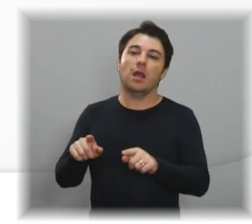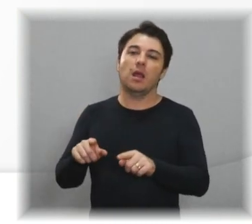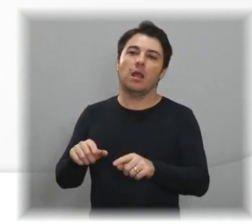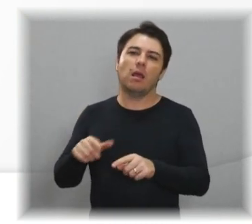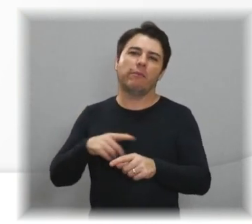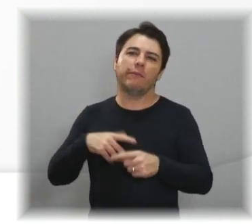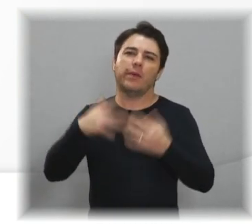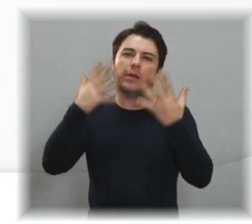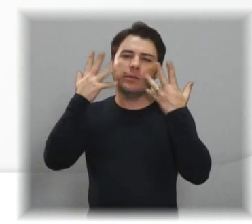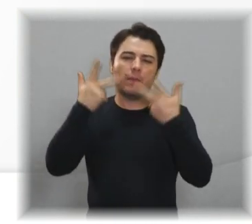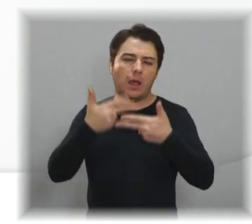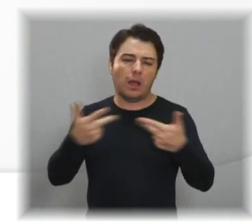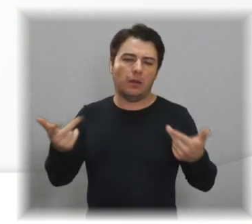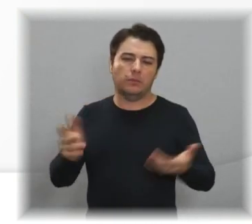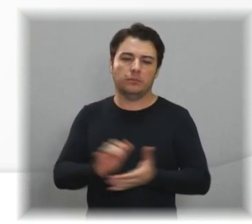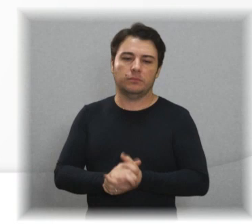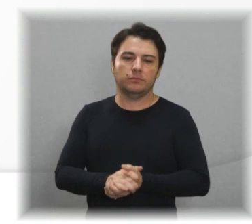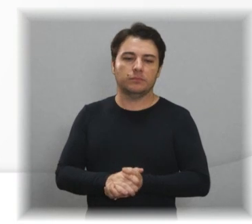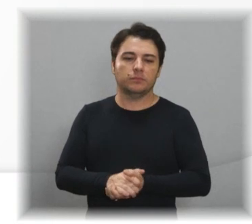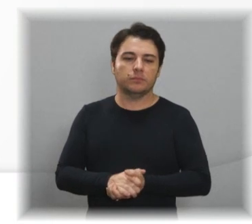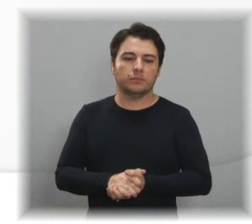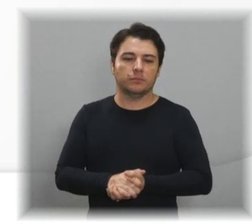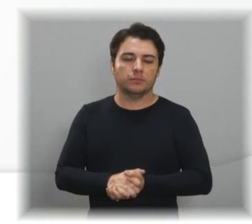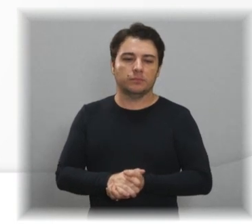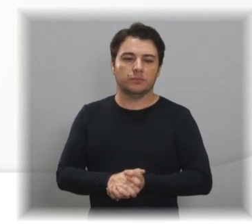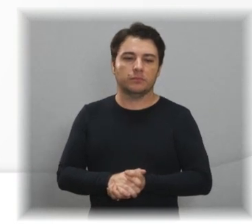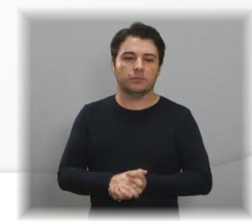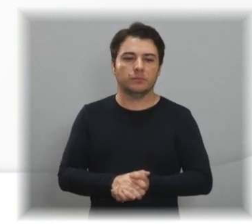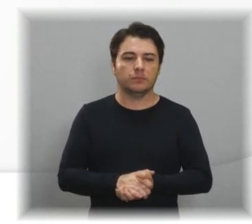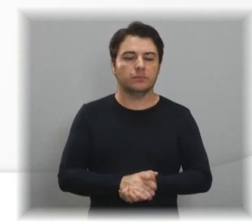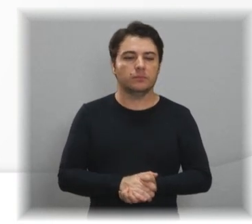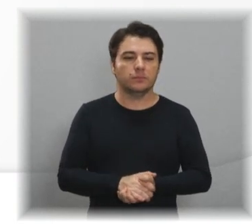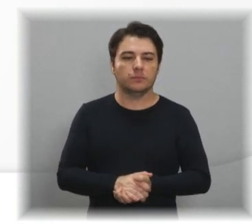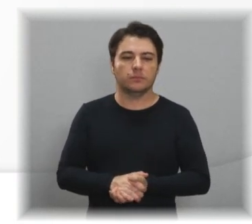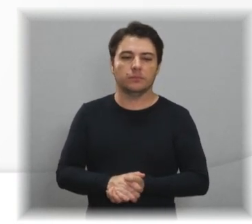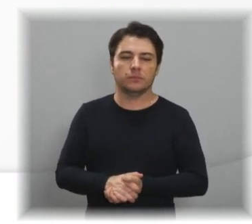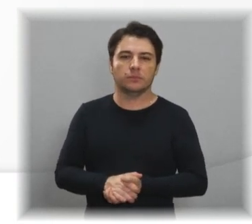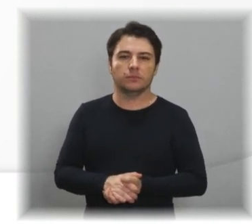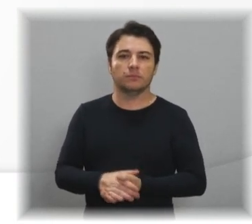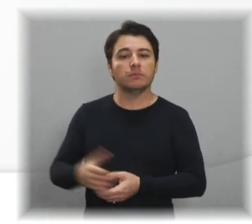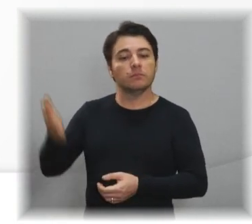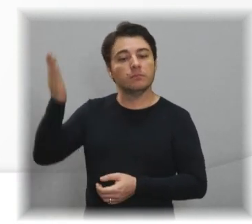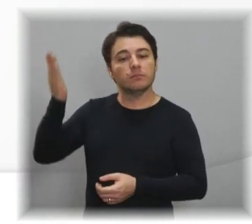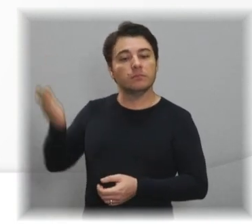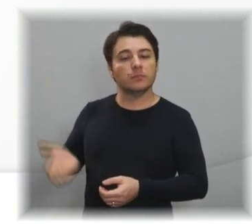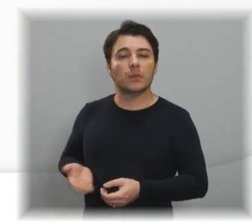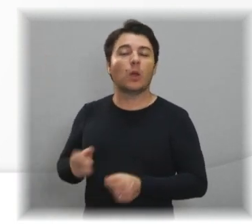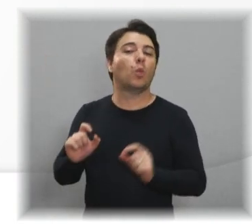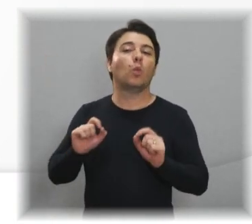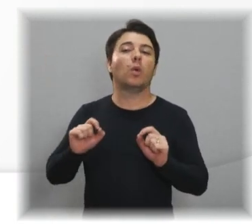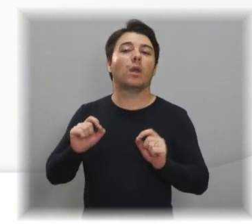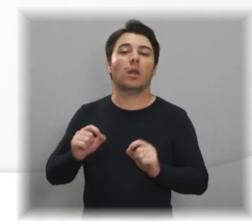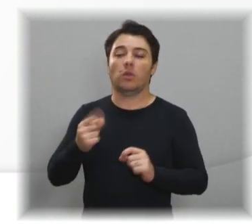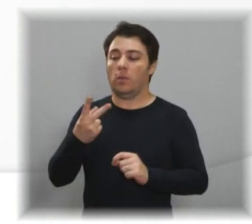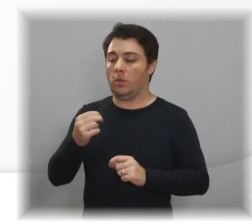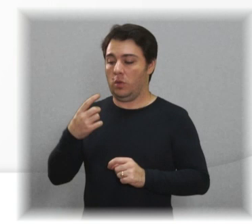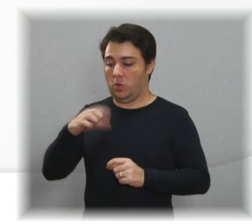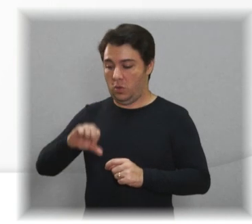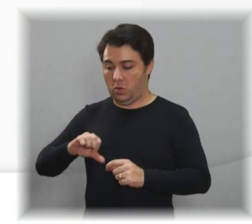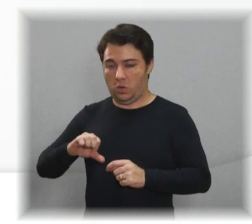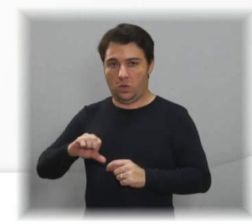e animais pode passar favor Oi e aí as ações manutenção realizada no ano